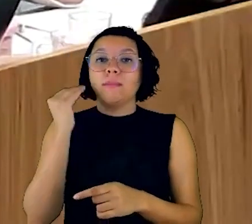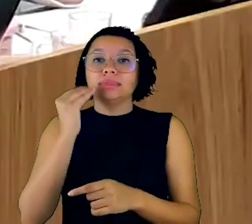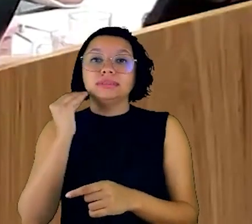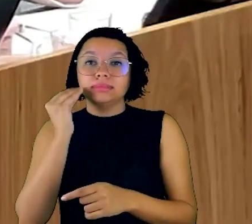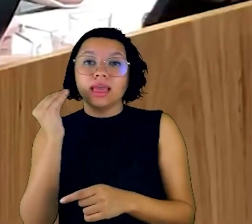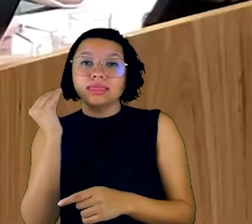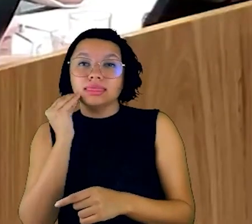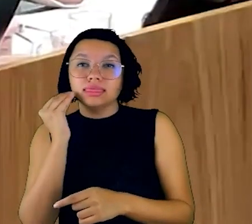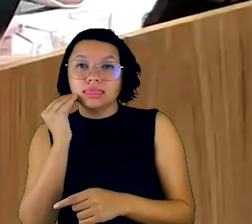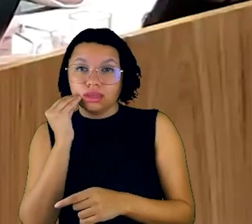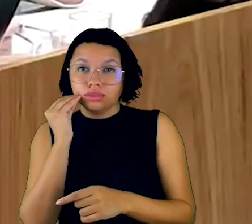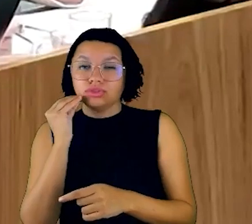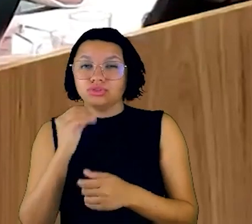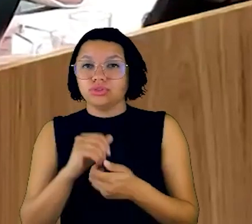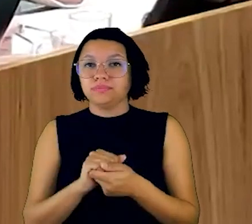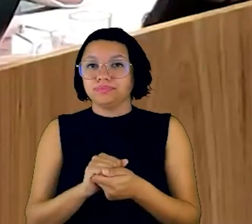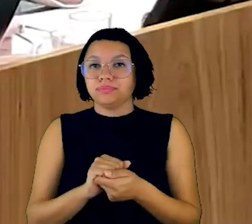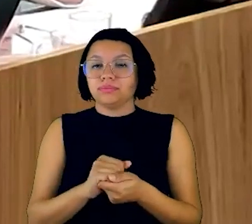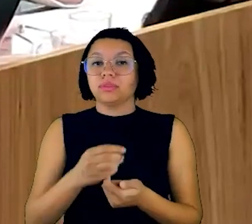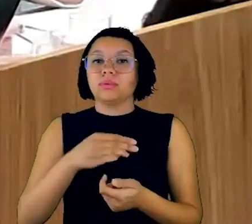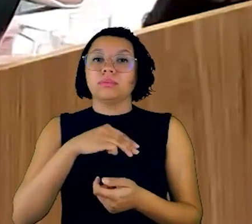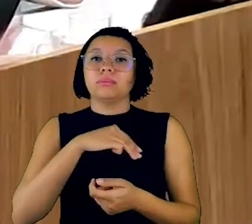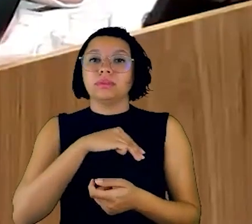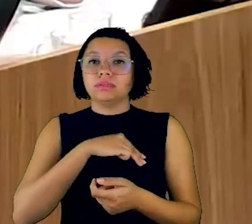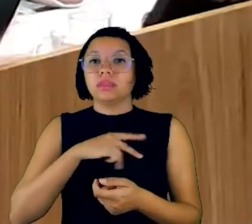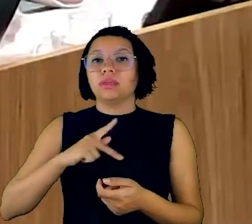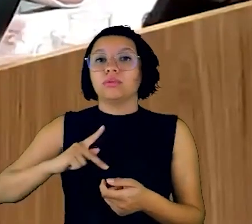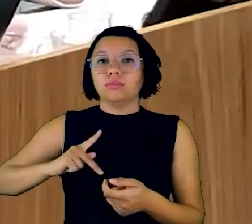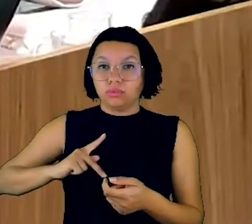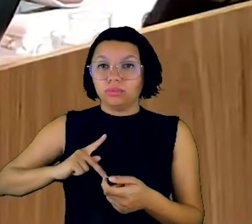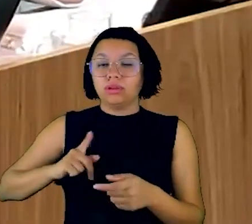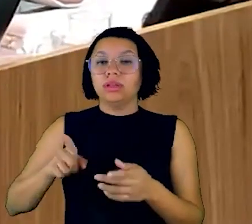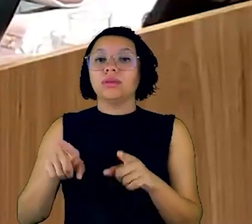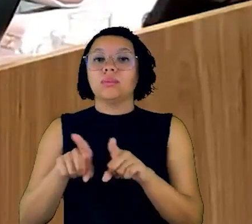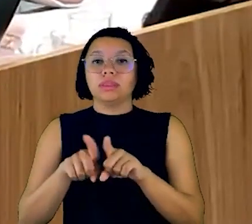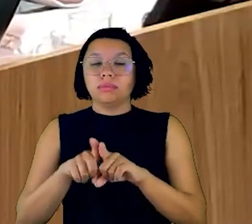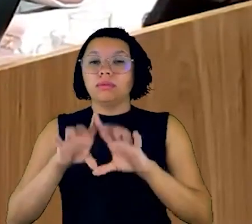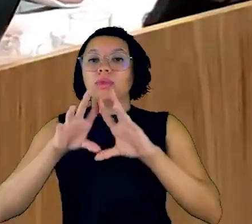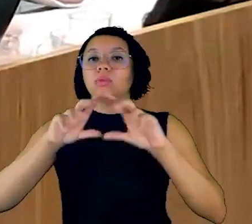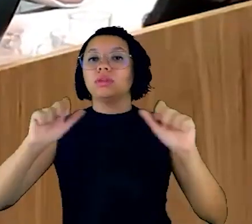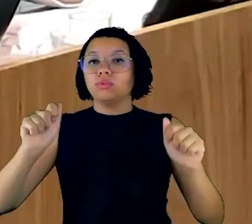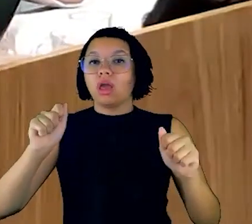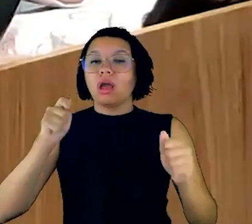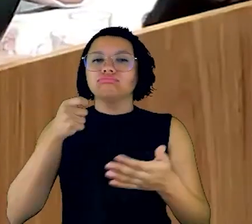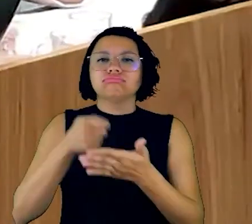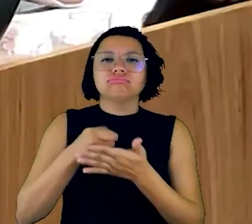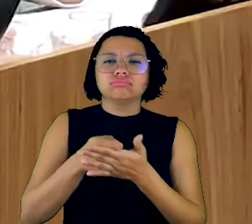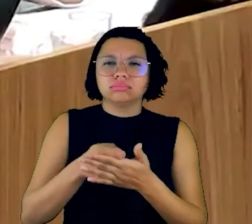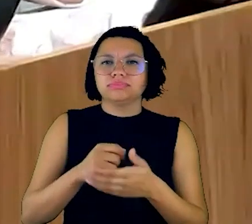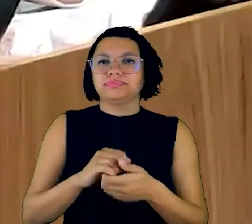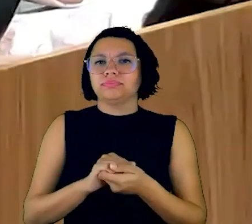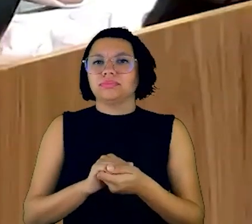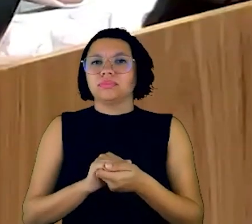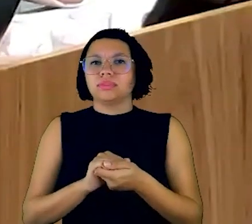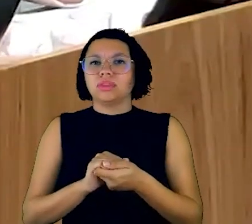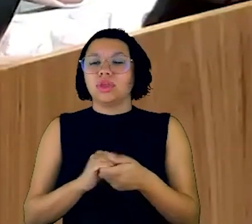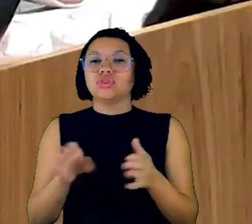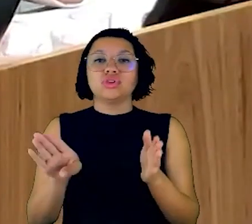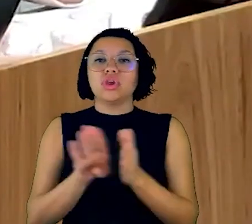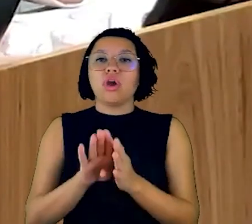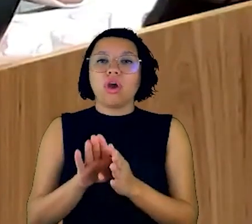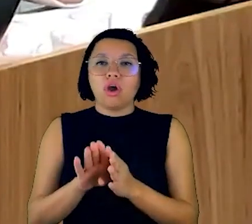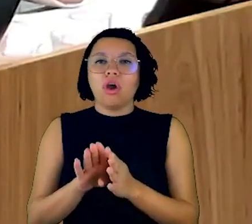Ministério Público, foi submetida a teste pelo Tribunal de Contas e, no final das contas, chegou-se à conclusão que, com